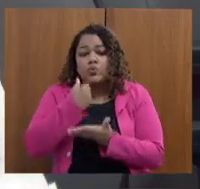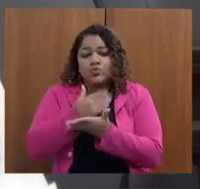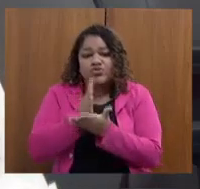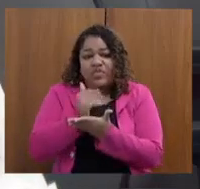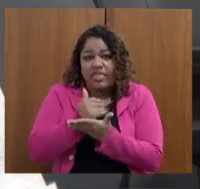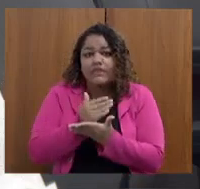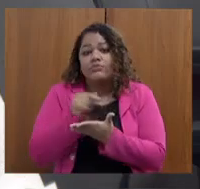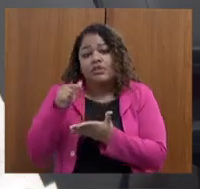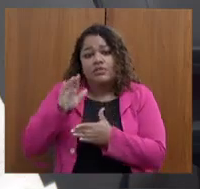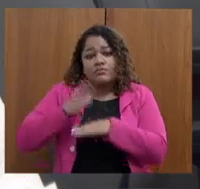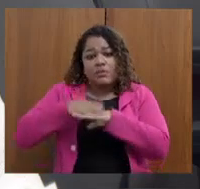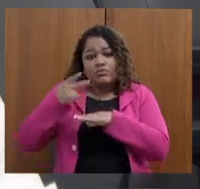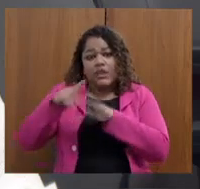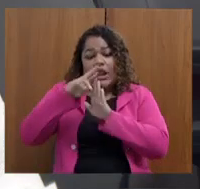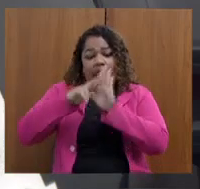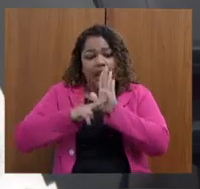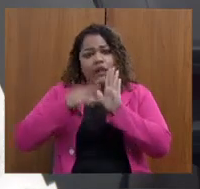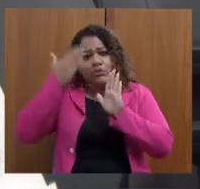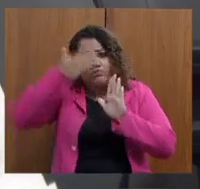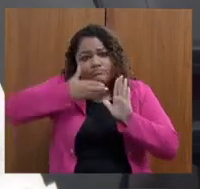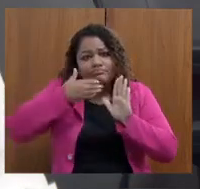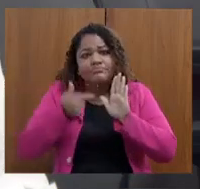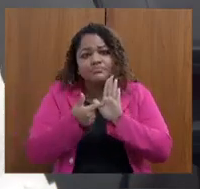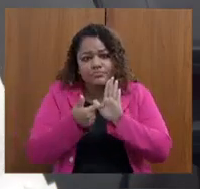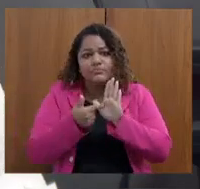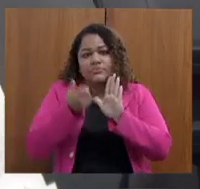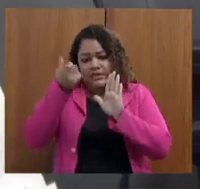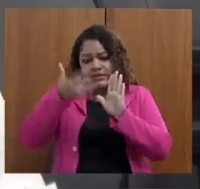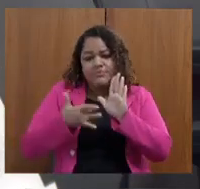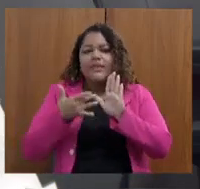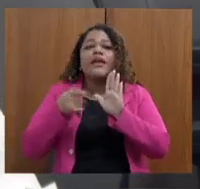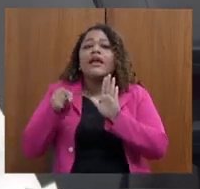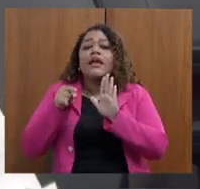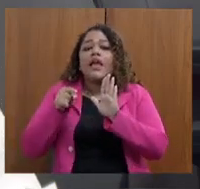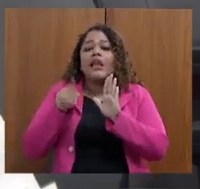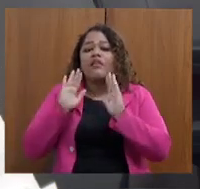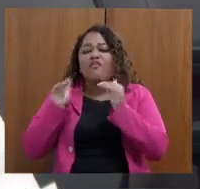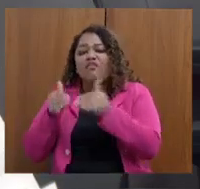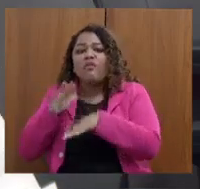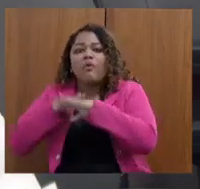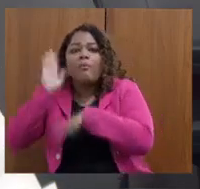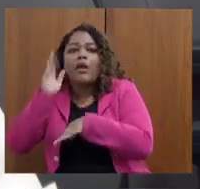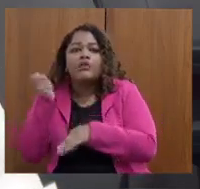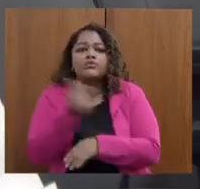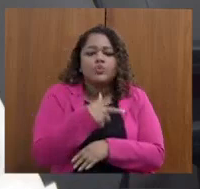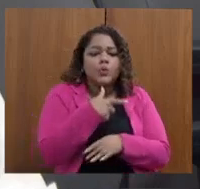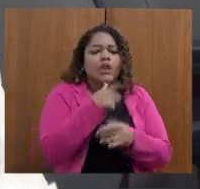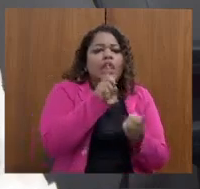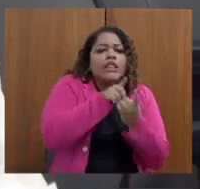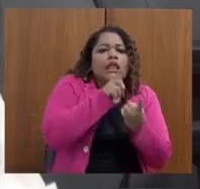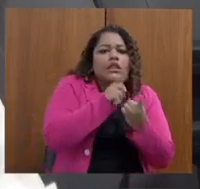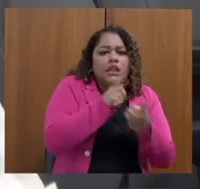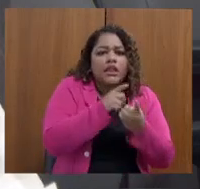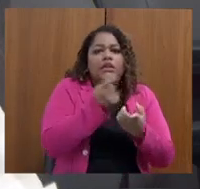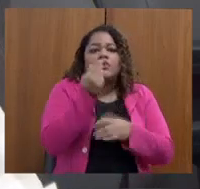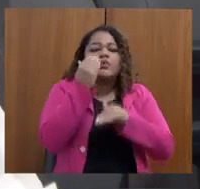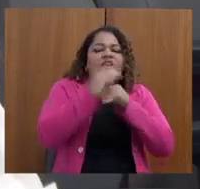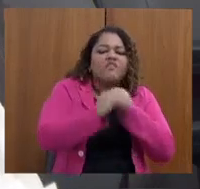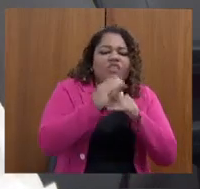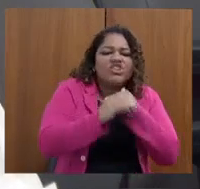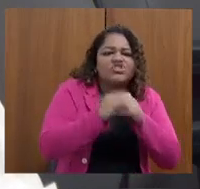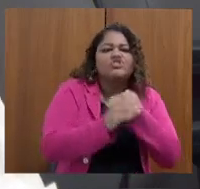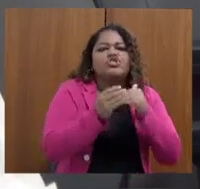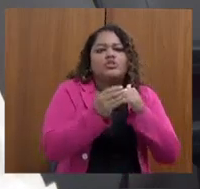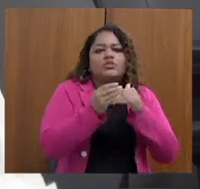apresenta né e do que investir em saneamento a gente tem um cenário de mais de 40% dos Municípios atendidos